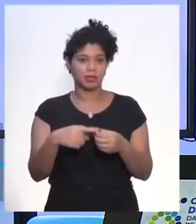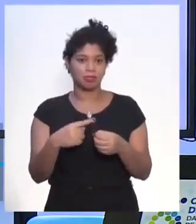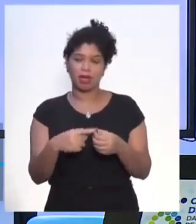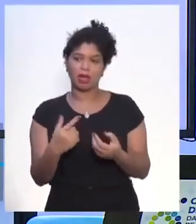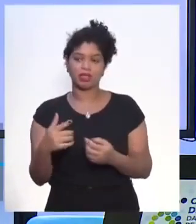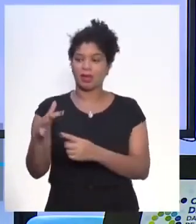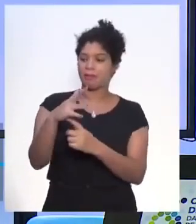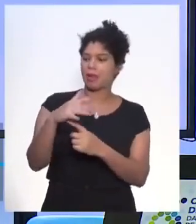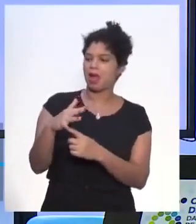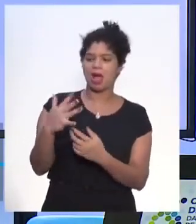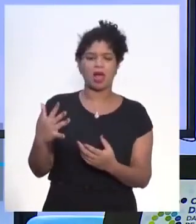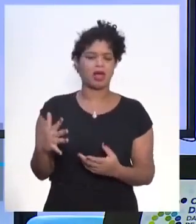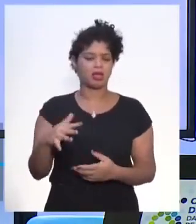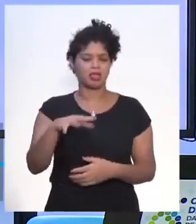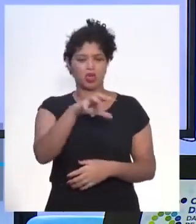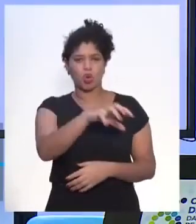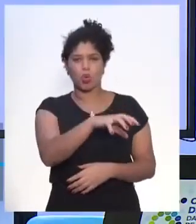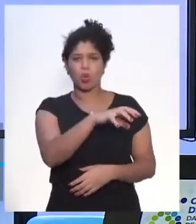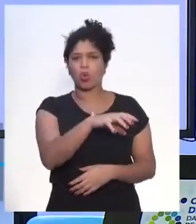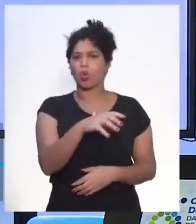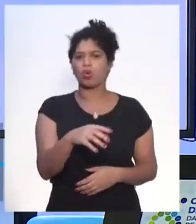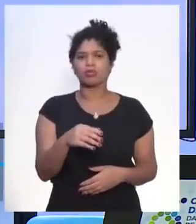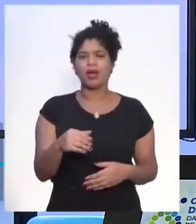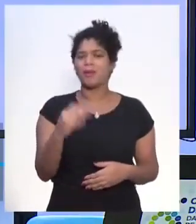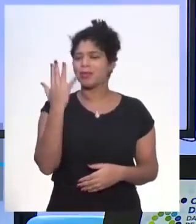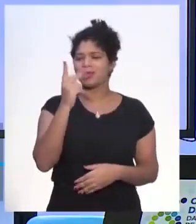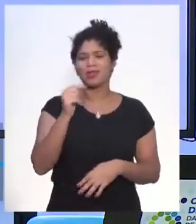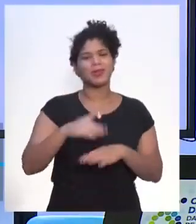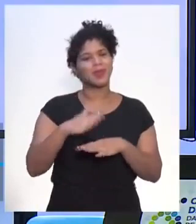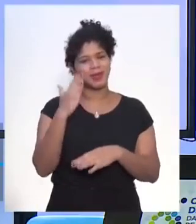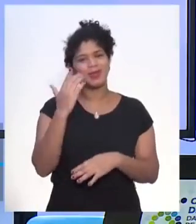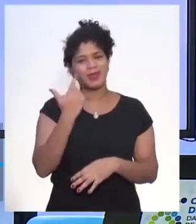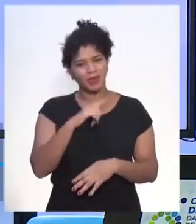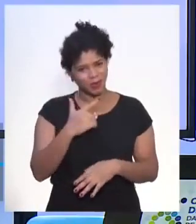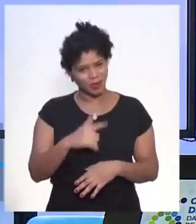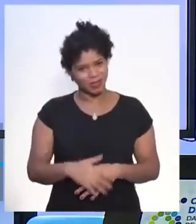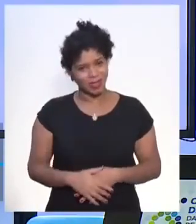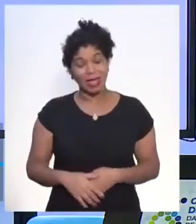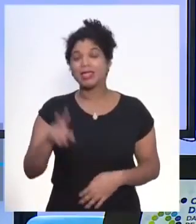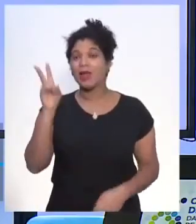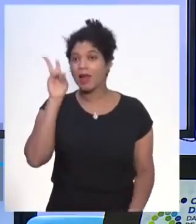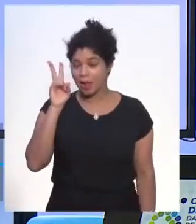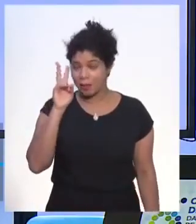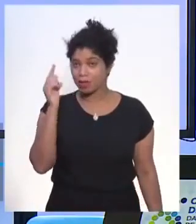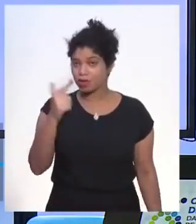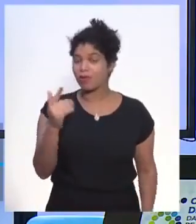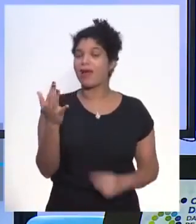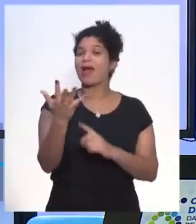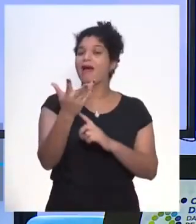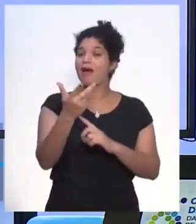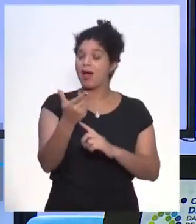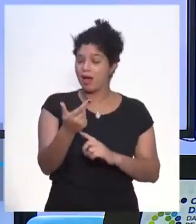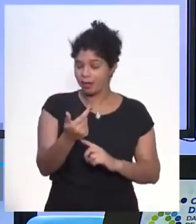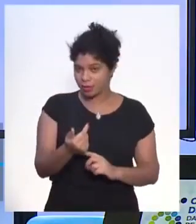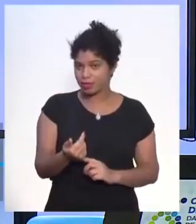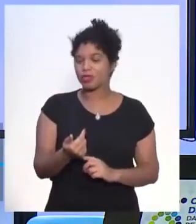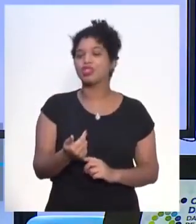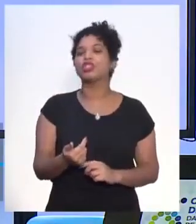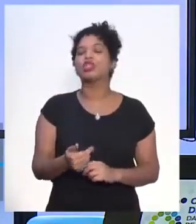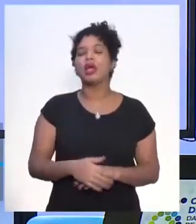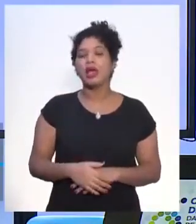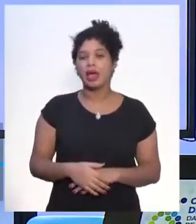a nossa cidade, o nosso bairro mais bonito, mais agradável, tá? Então, lembre-se, arte pública sempre é a arte que está na